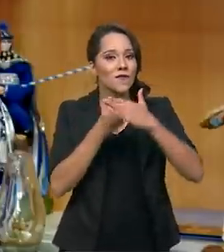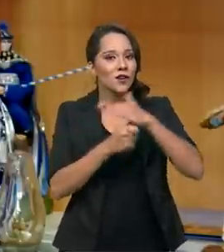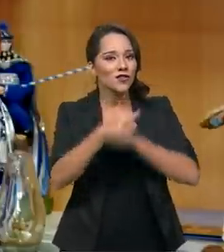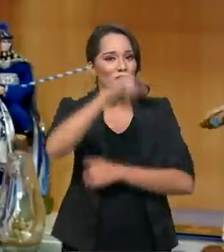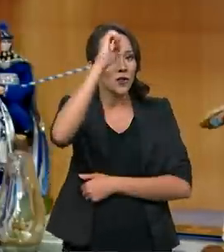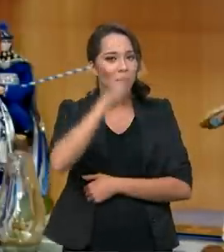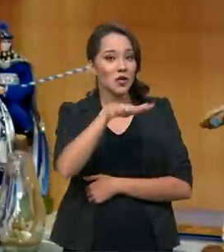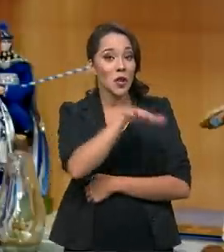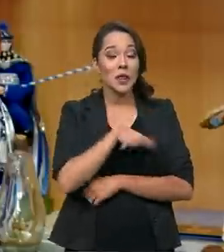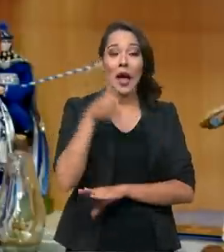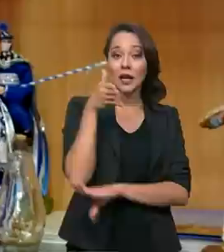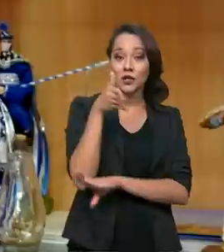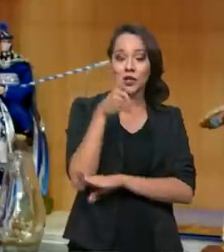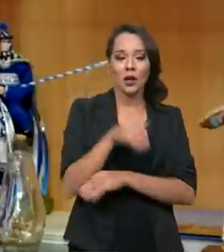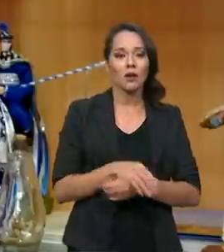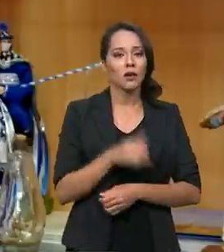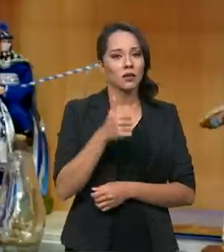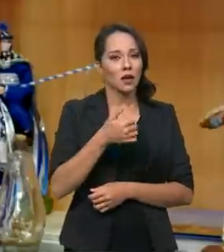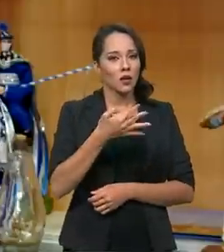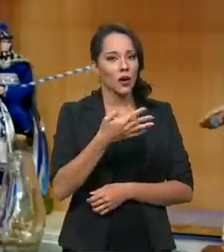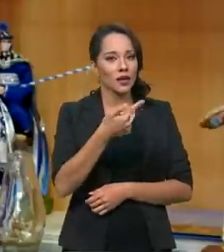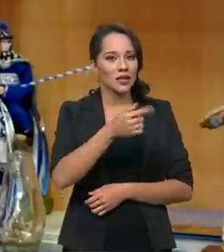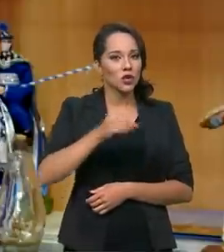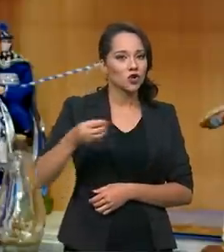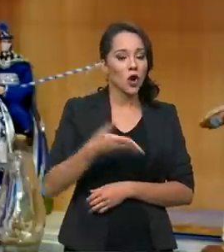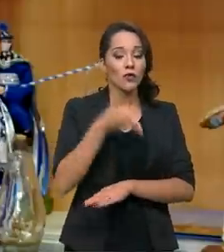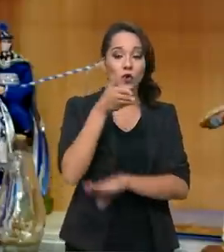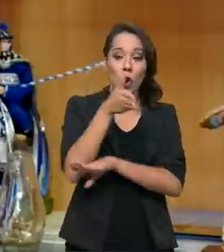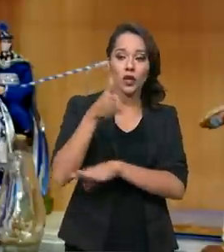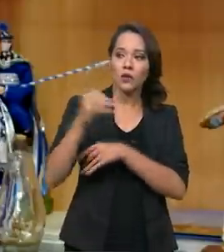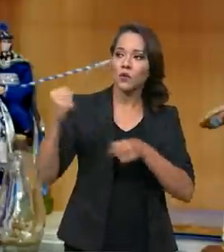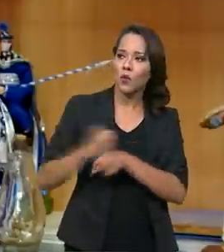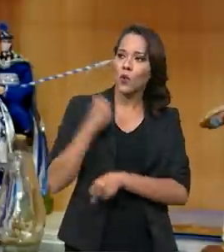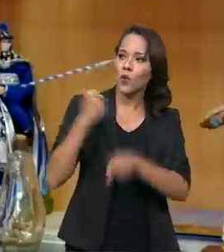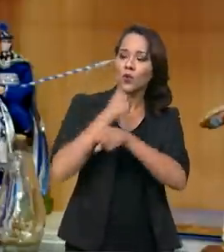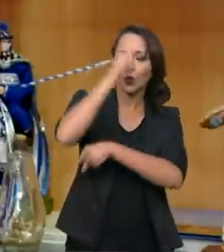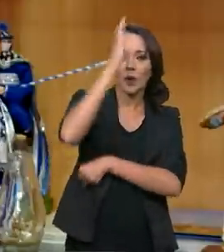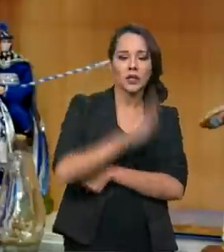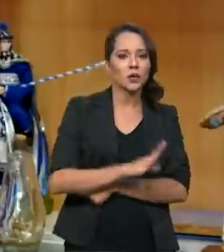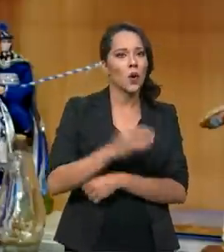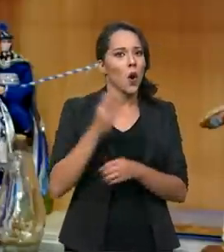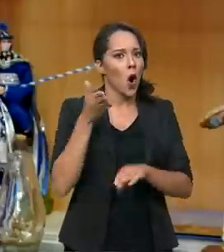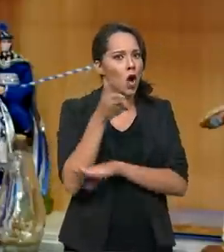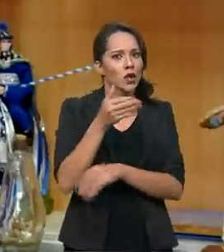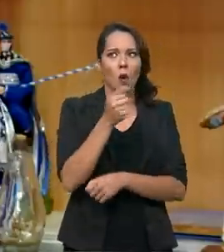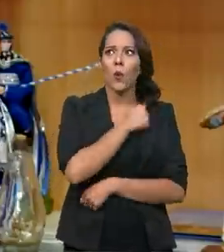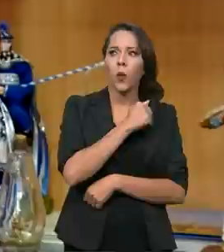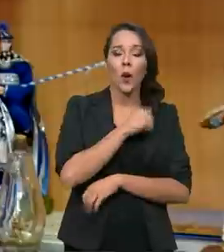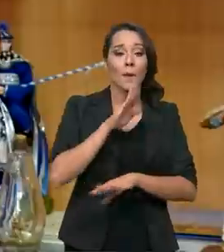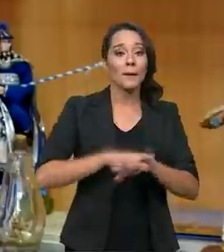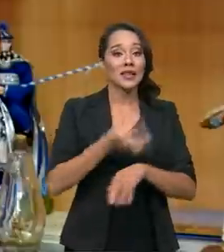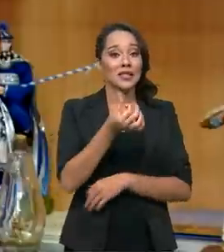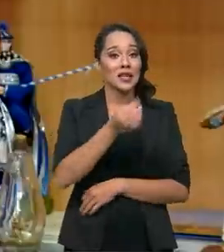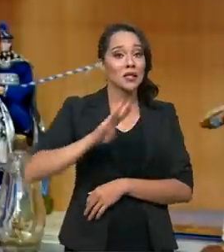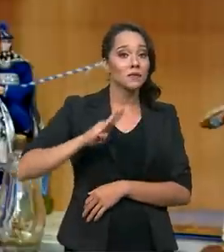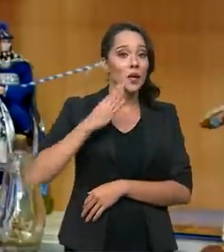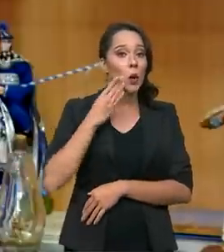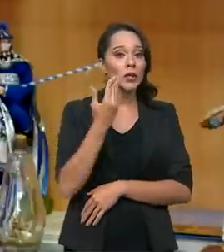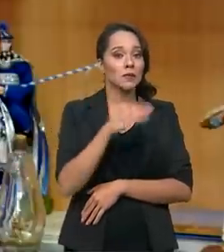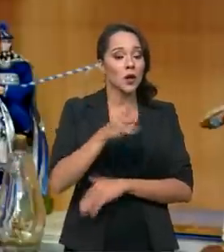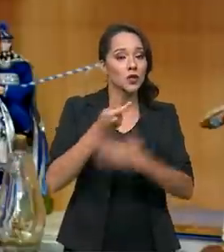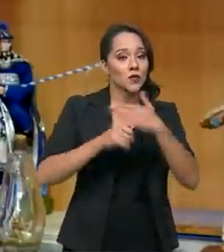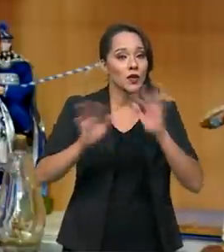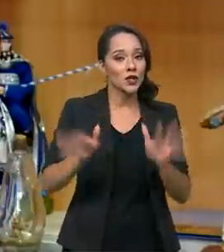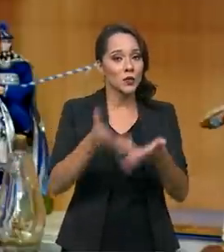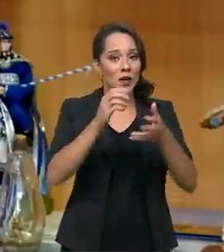investir no Brasil na parte de hotelaria 147 novos hotéis sendo construídos no Brasil de grande porte mais de seis milhões e meio de investimento